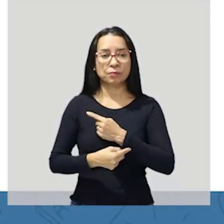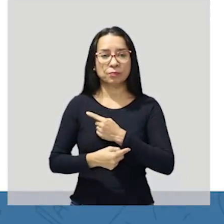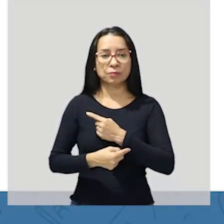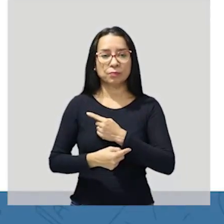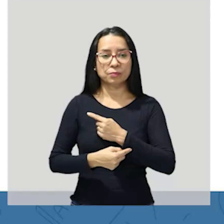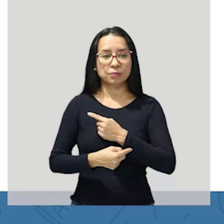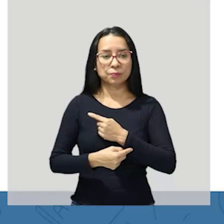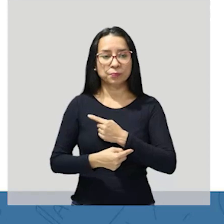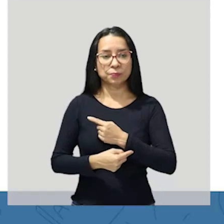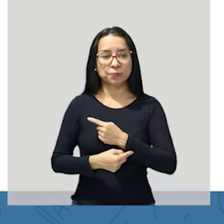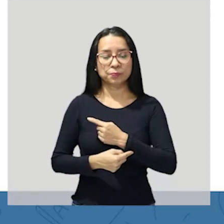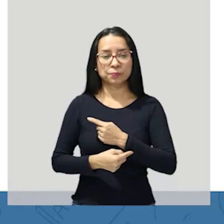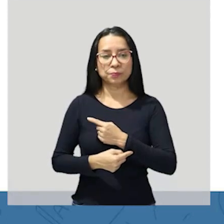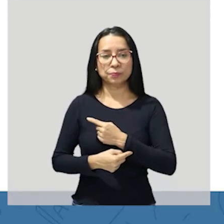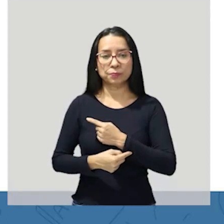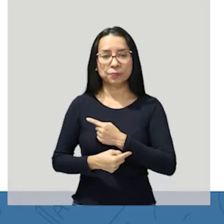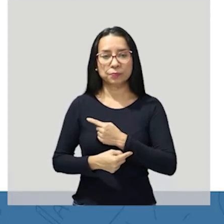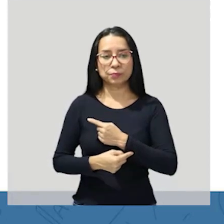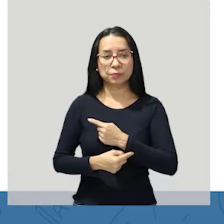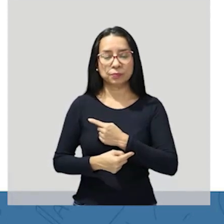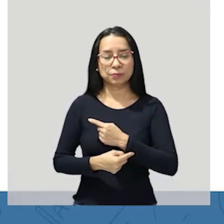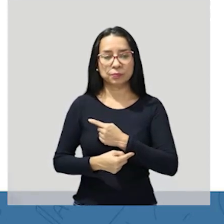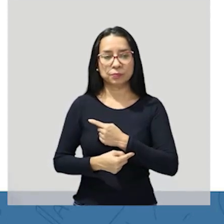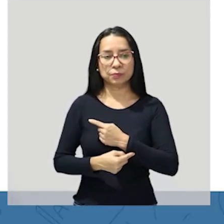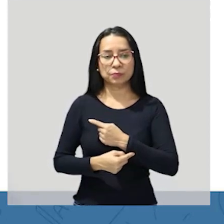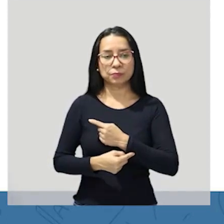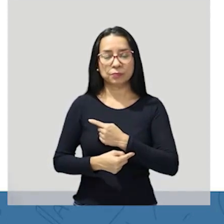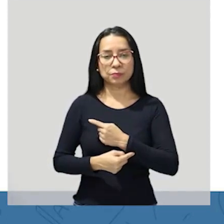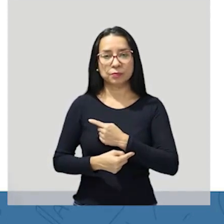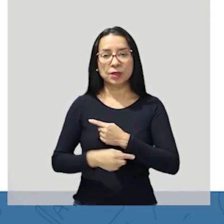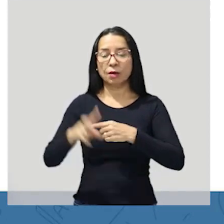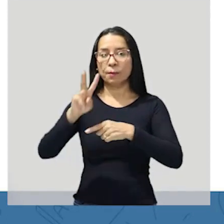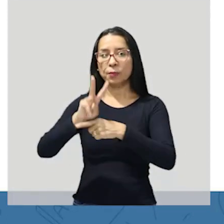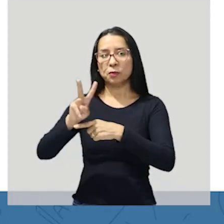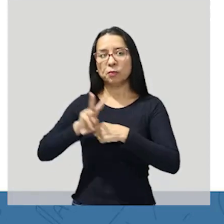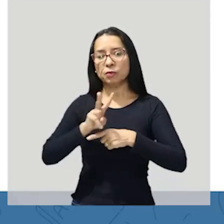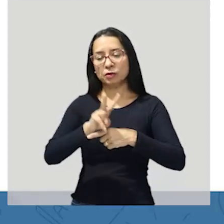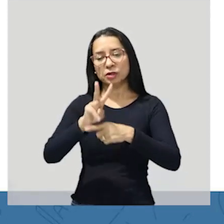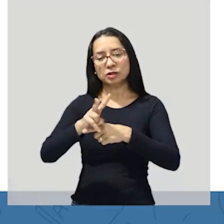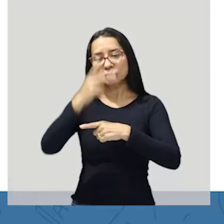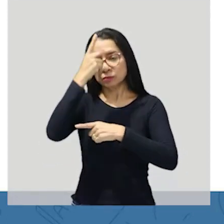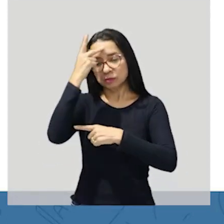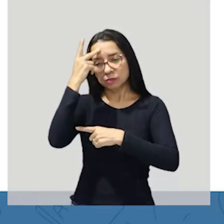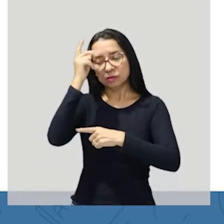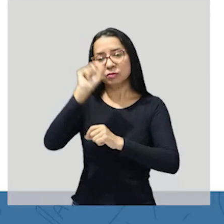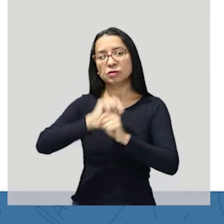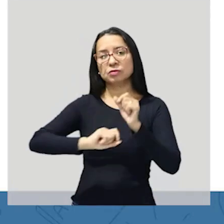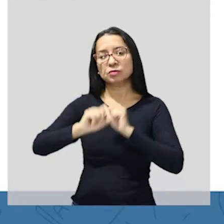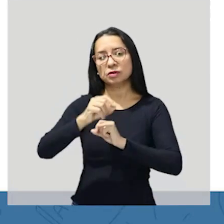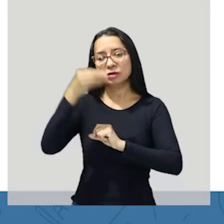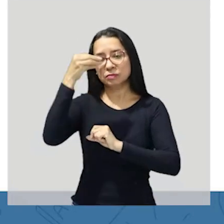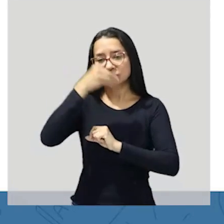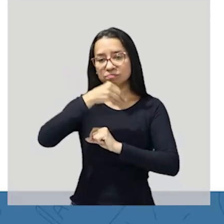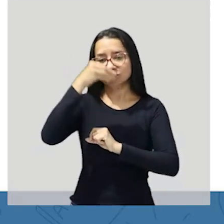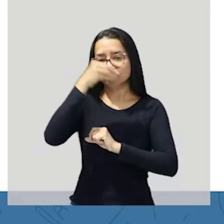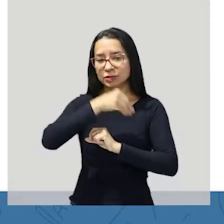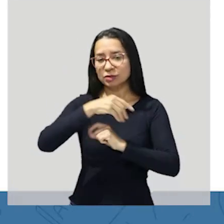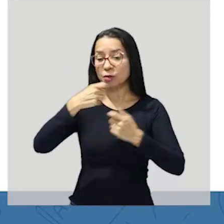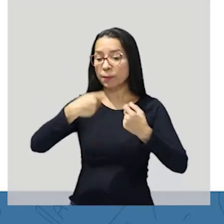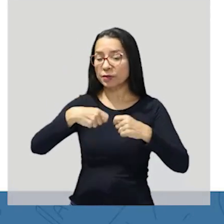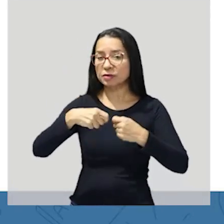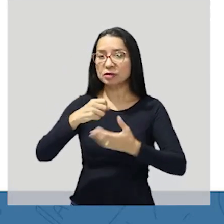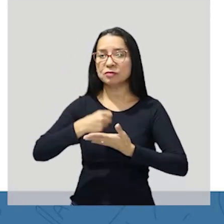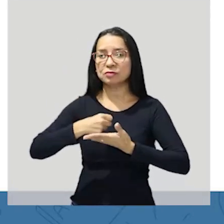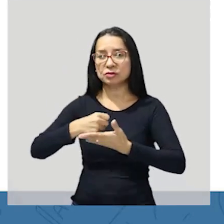à vida, ao possibilitar a proteção das pessoas o quê? Vulneráveis, não só